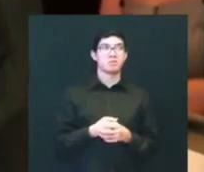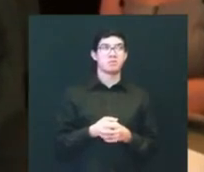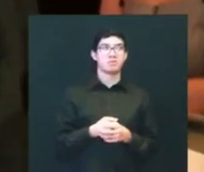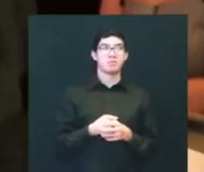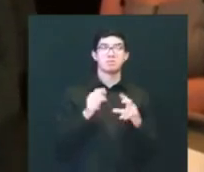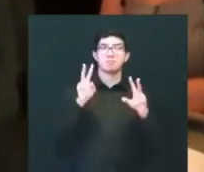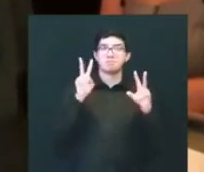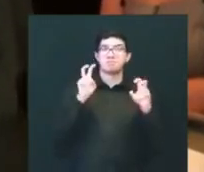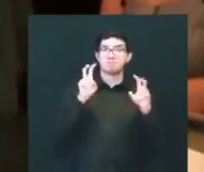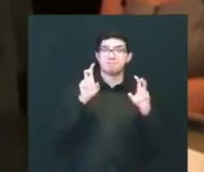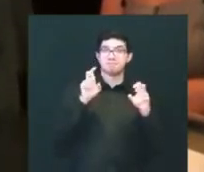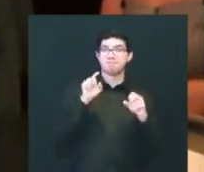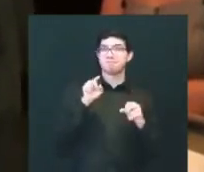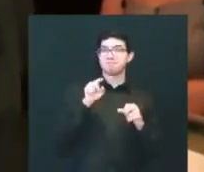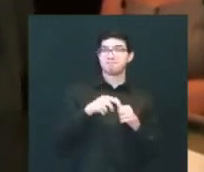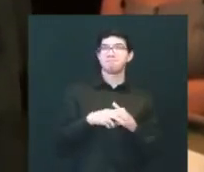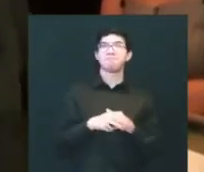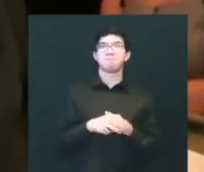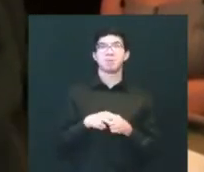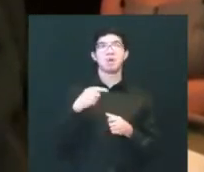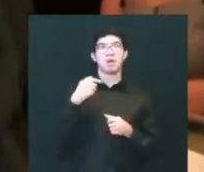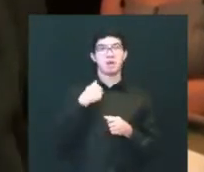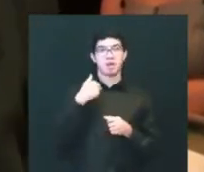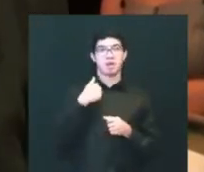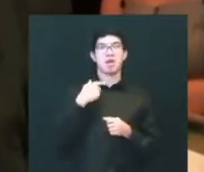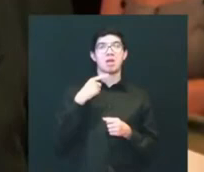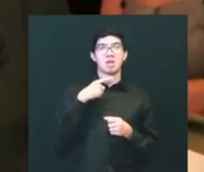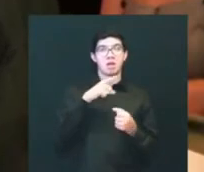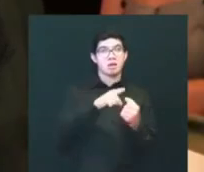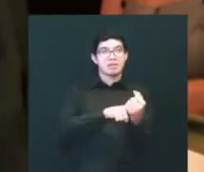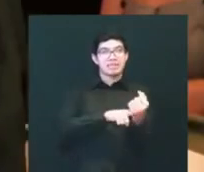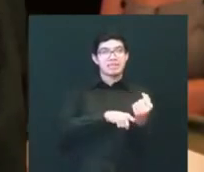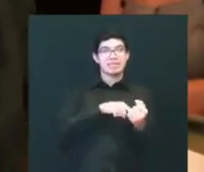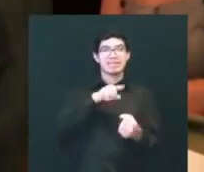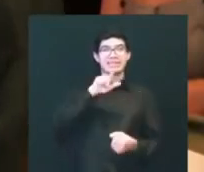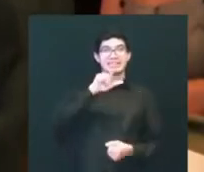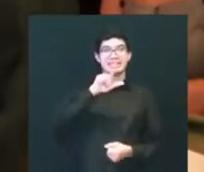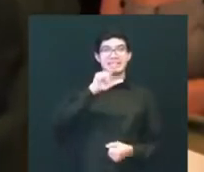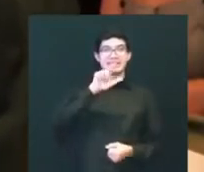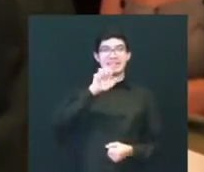a esse assunto, né? Eu sou paciente de leucemia mieloide crônica desde